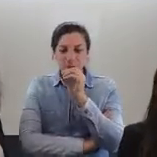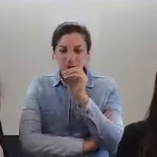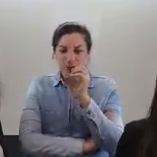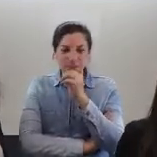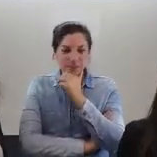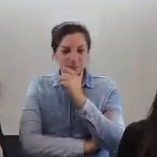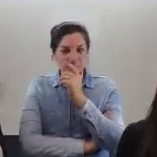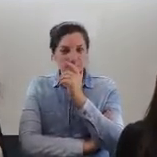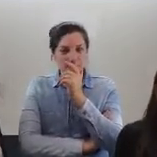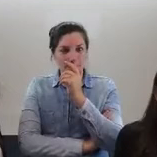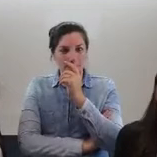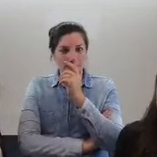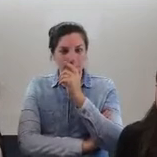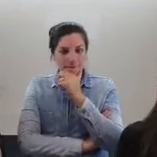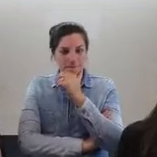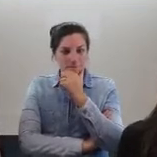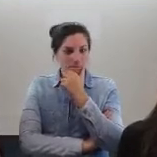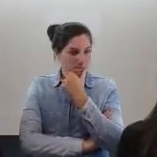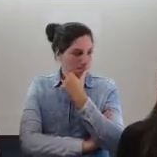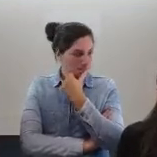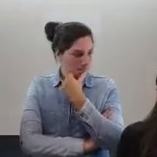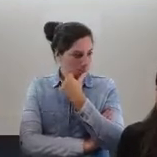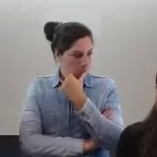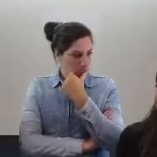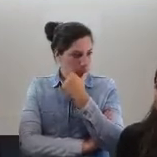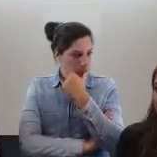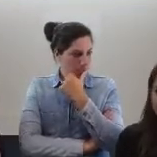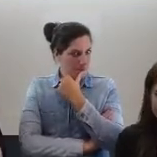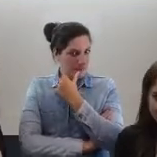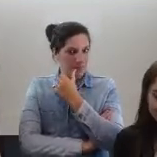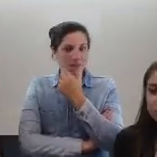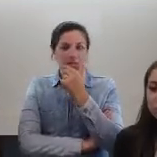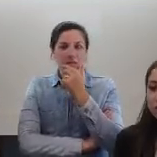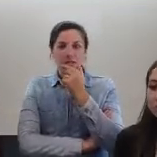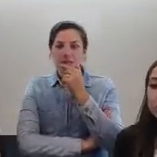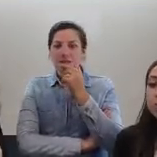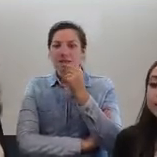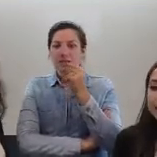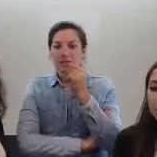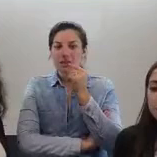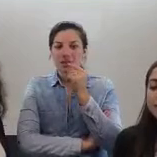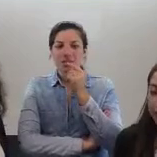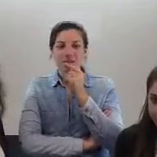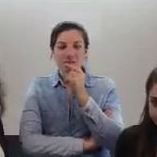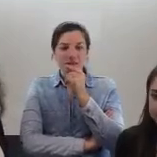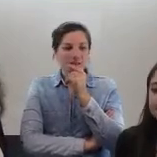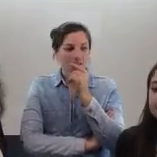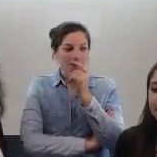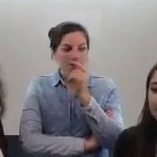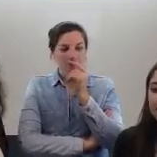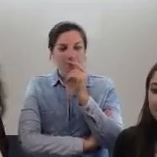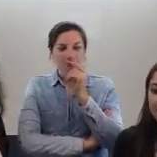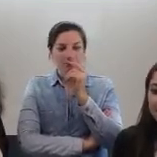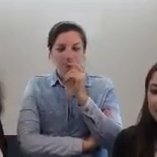Nossa, dá pra fazer muita busca aí. Sim, a busca por livro geralmente é a mais escassa, assim. Eu digo que não tem muito material, mas ainda